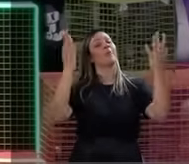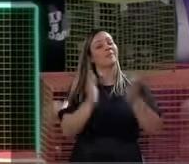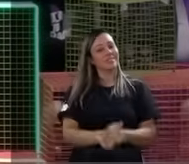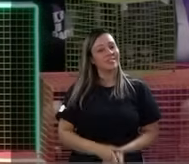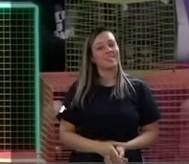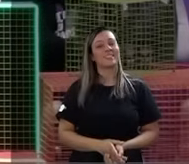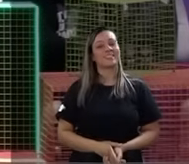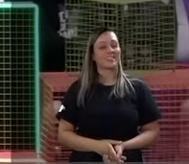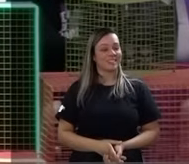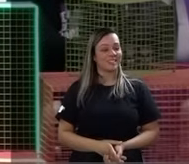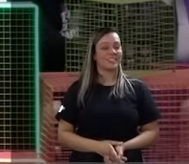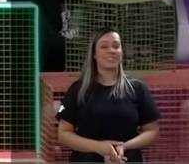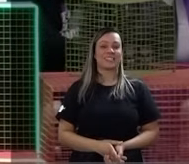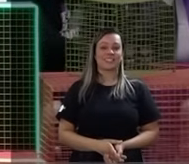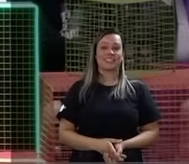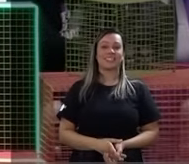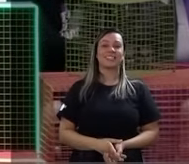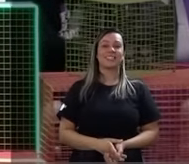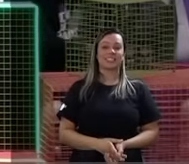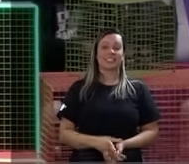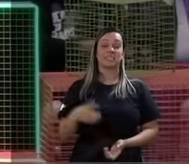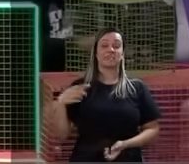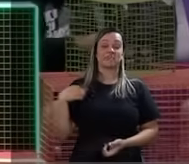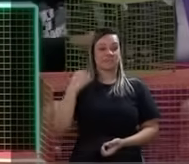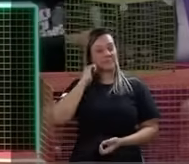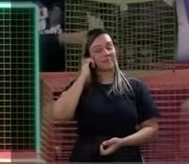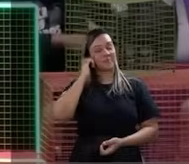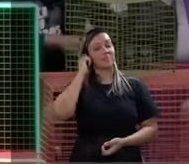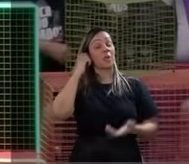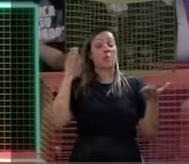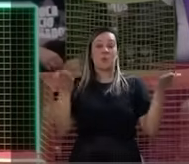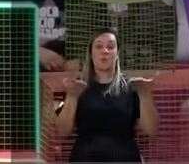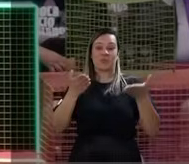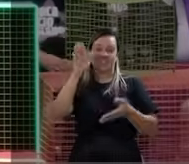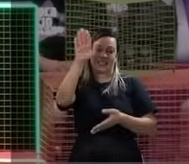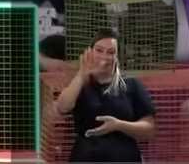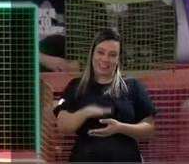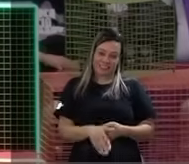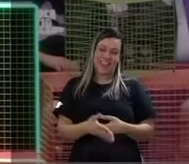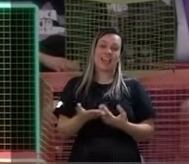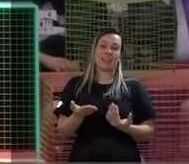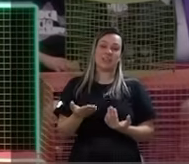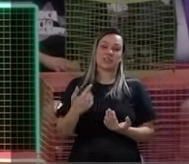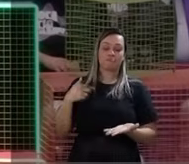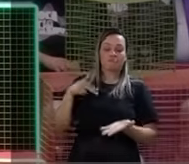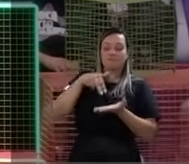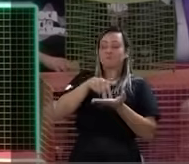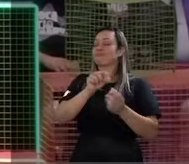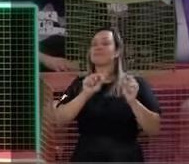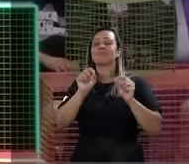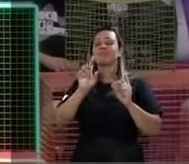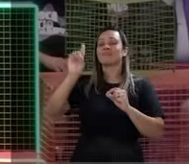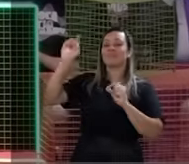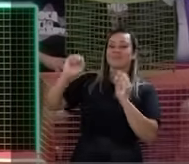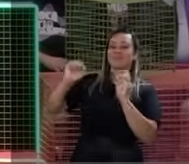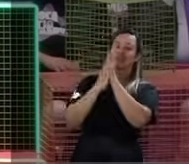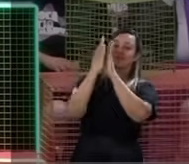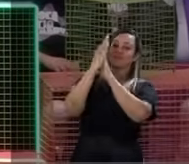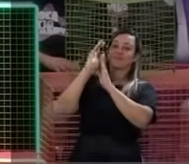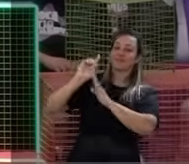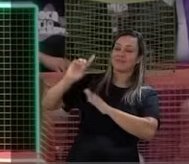Seja Deus louvado por estarmos aqui esta noite, ou melhor, esta tarde, para bendizermos o seu nome e enaltecermos